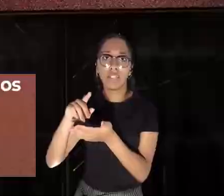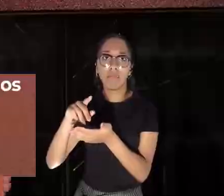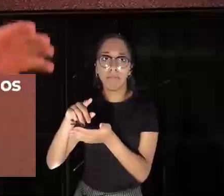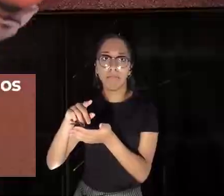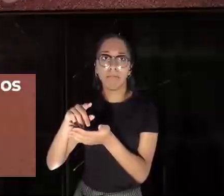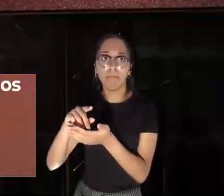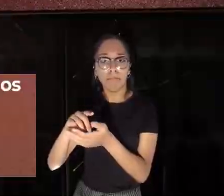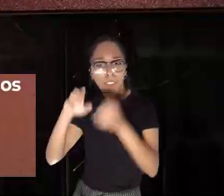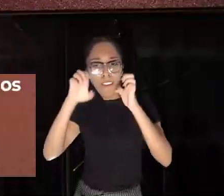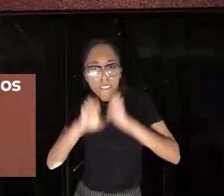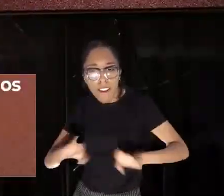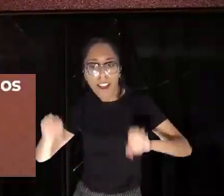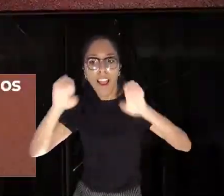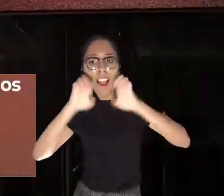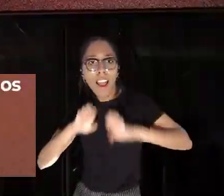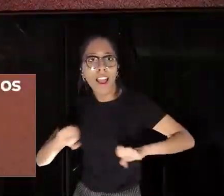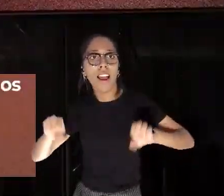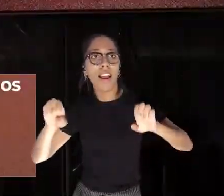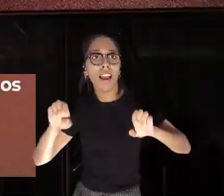foram...